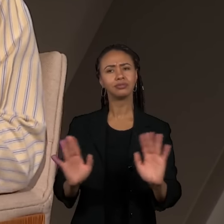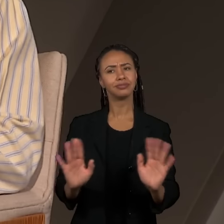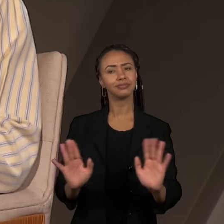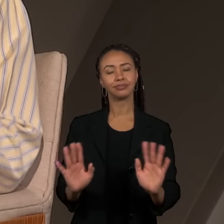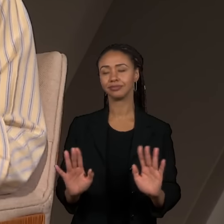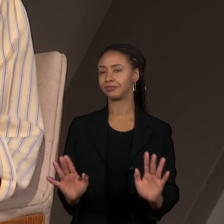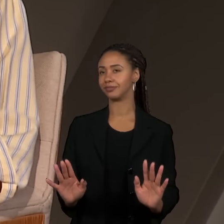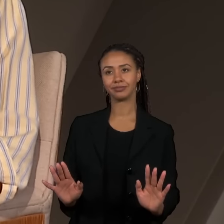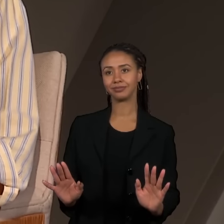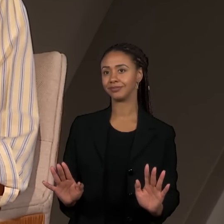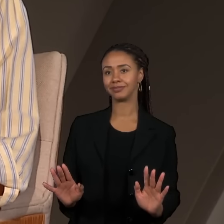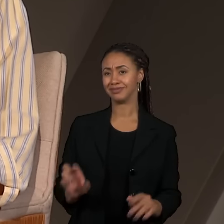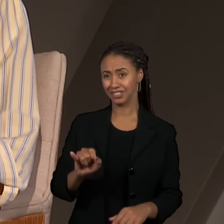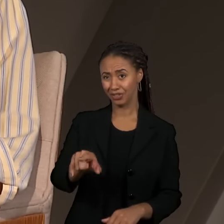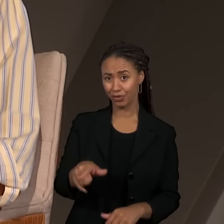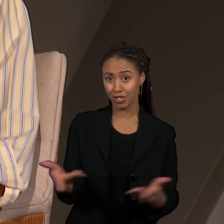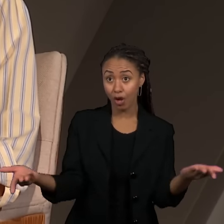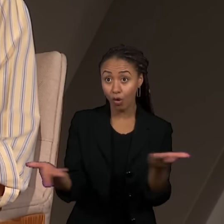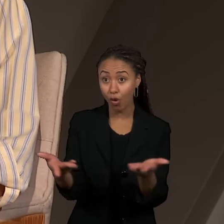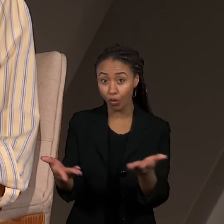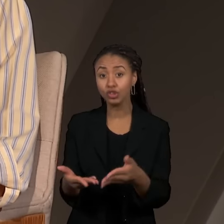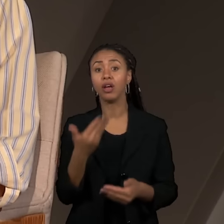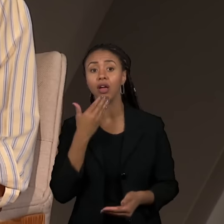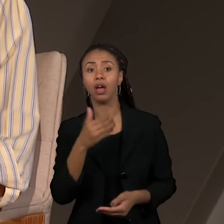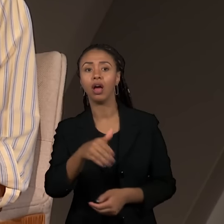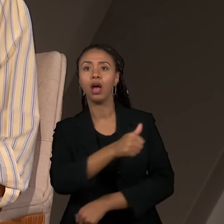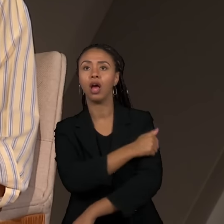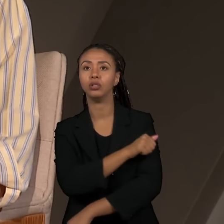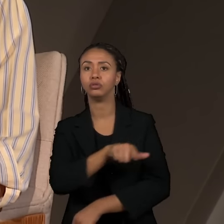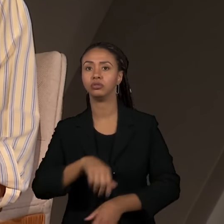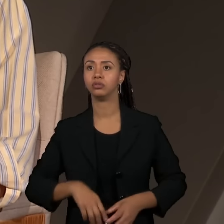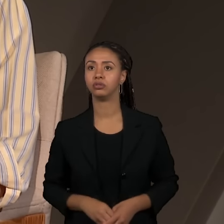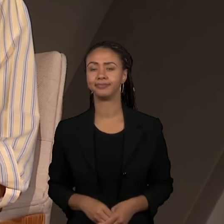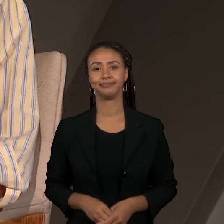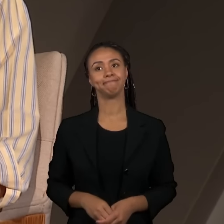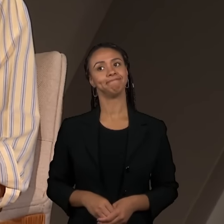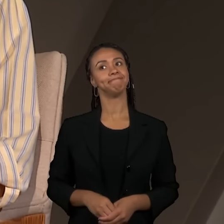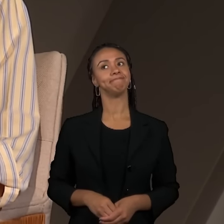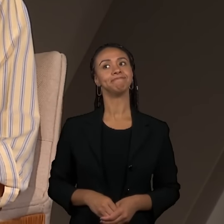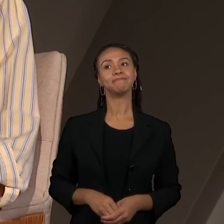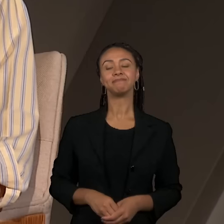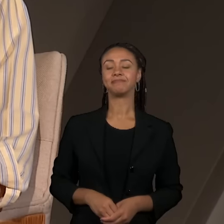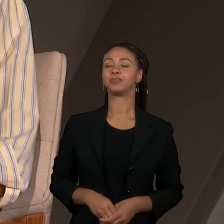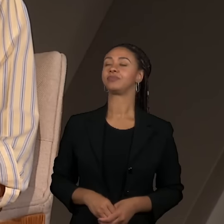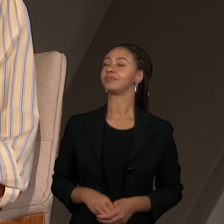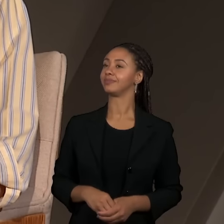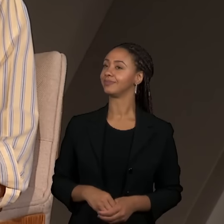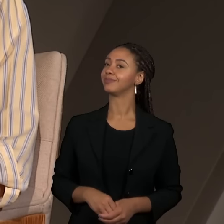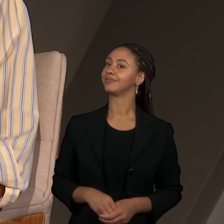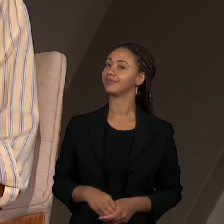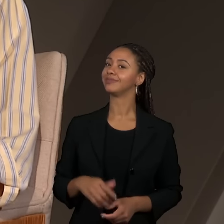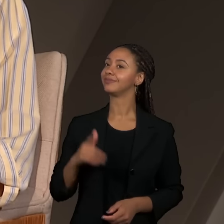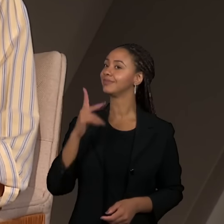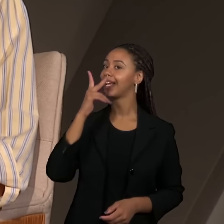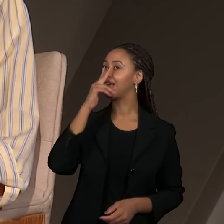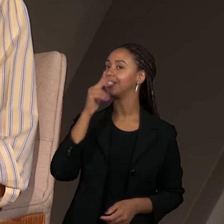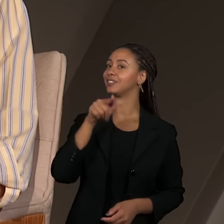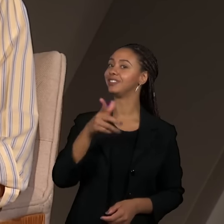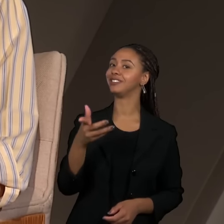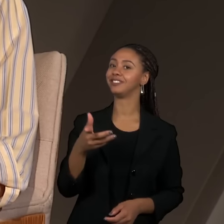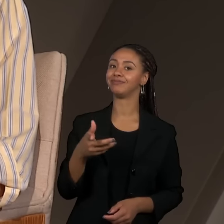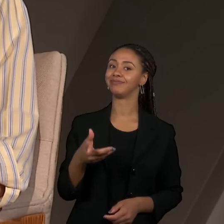isso se você fazer esse pedido hoje eh eu acho que você tá fazendo um papel assim recebendo uma coisa que você